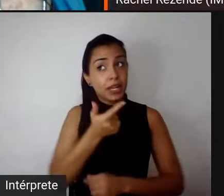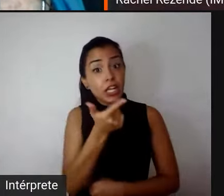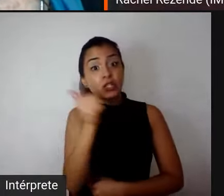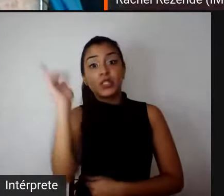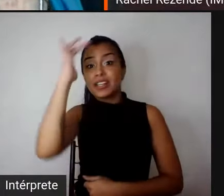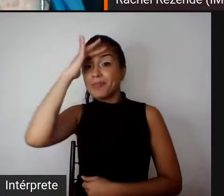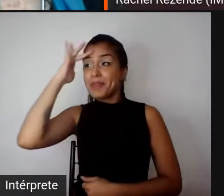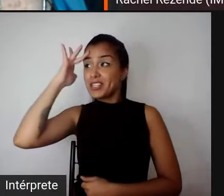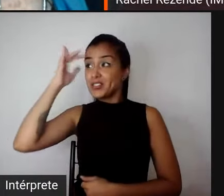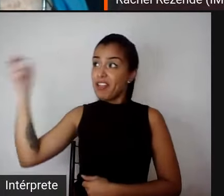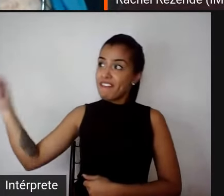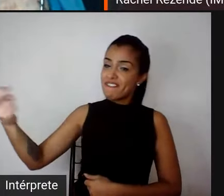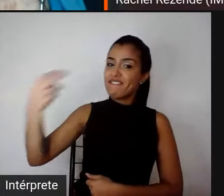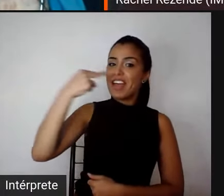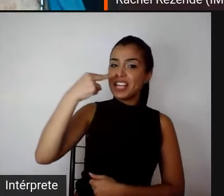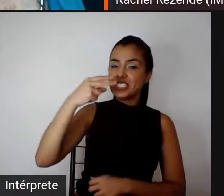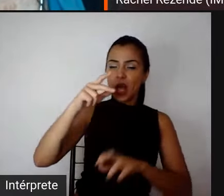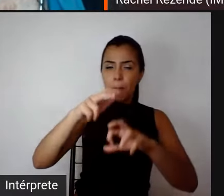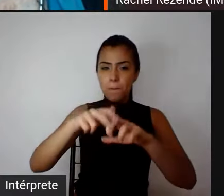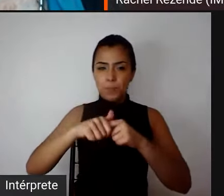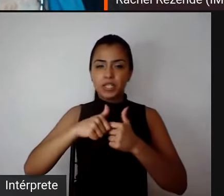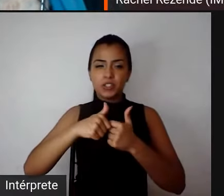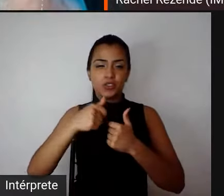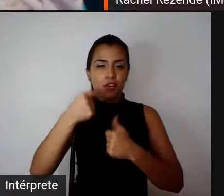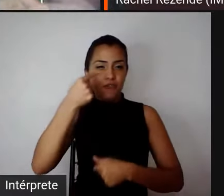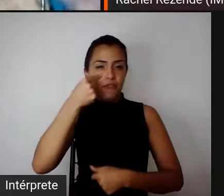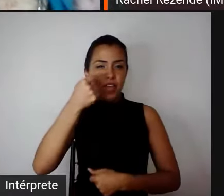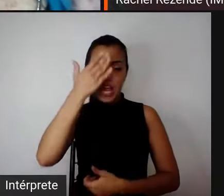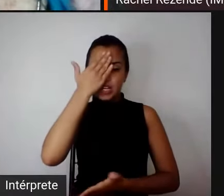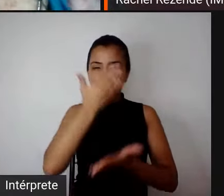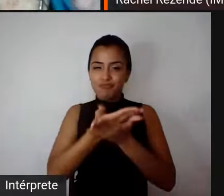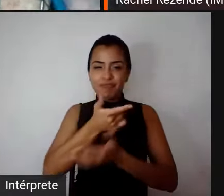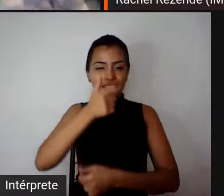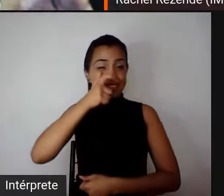isso achei que era interessante começar com isso